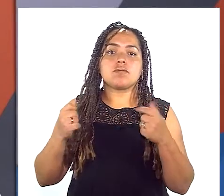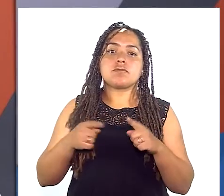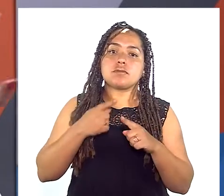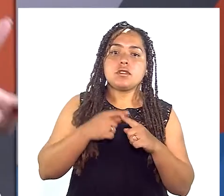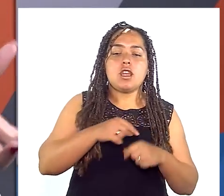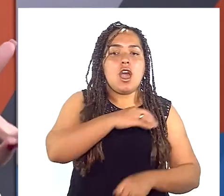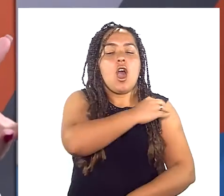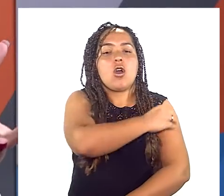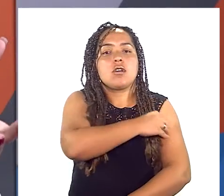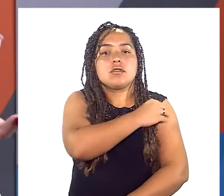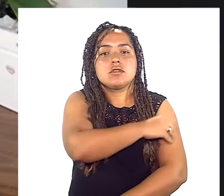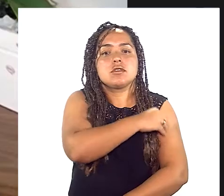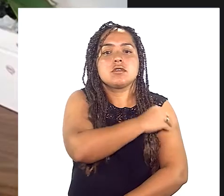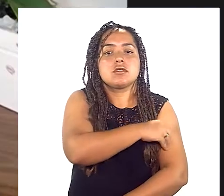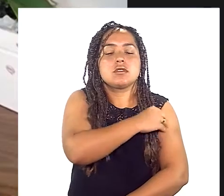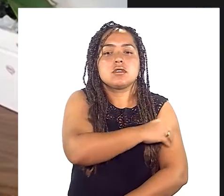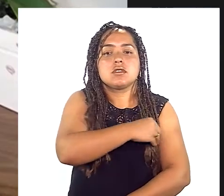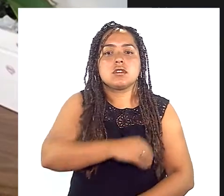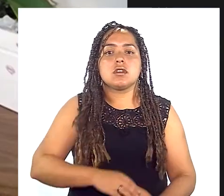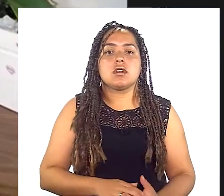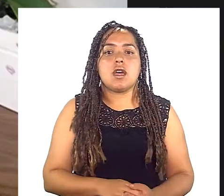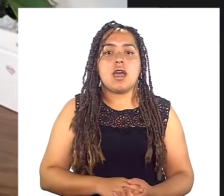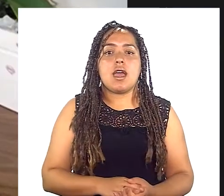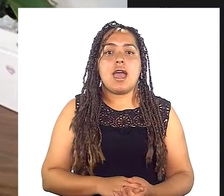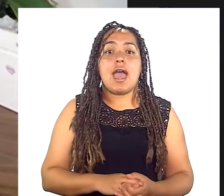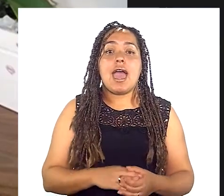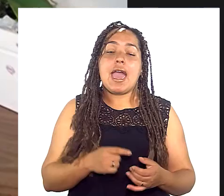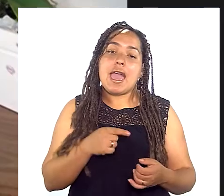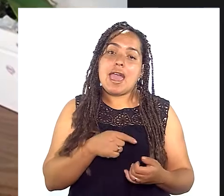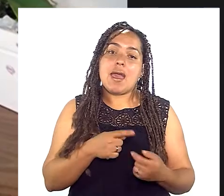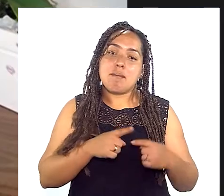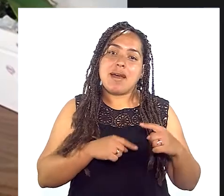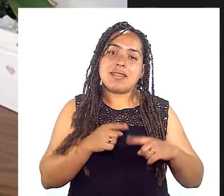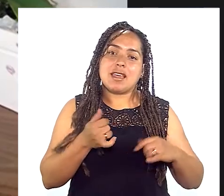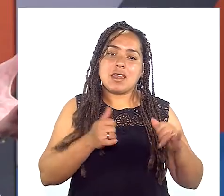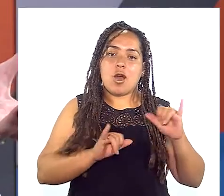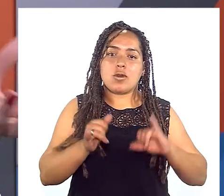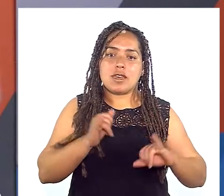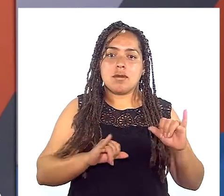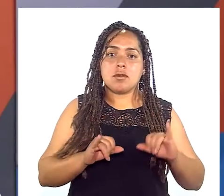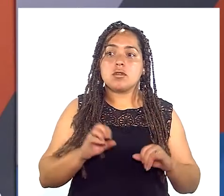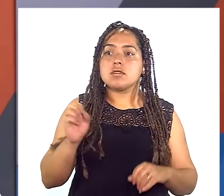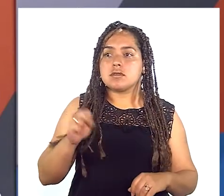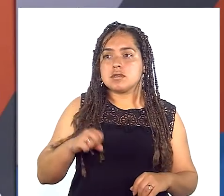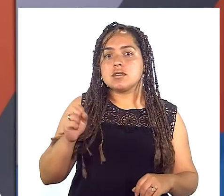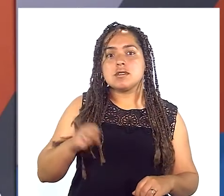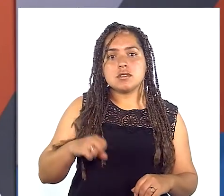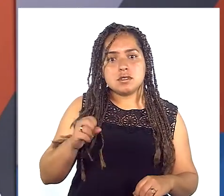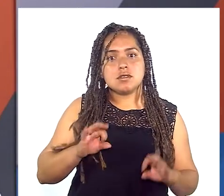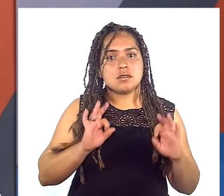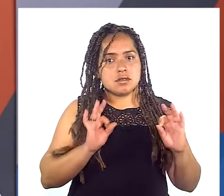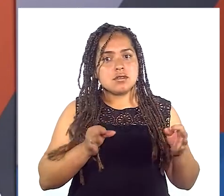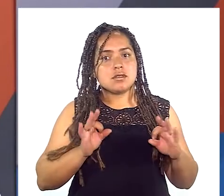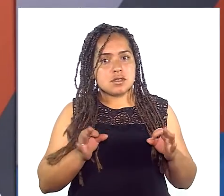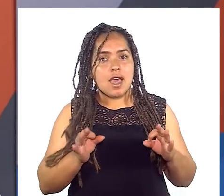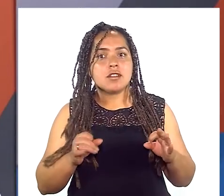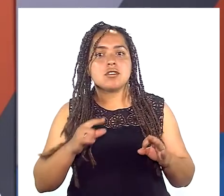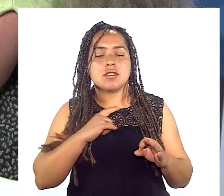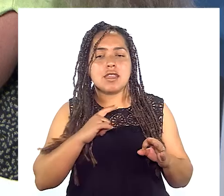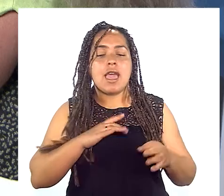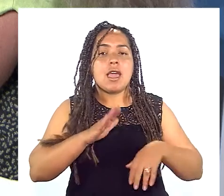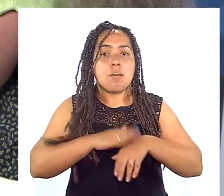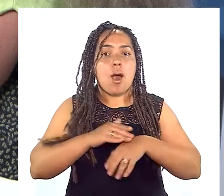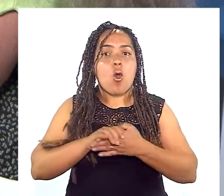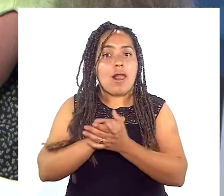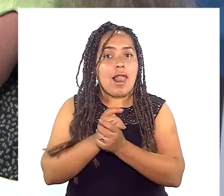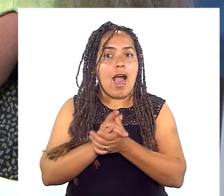que realmente a água e sabão seria melhor, até porque o álcool gel, de alguma maneira ou de outra, é um produto químico. Não é verdade?